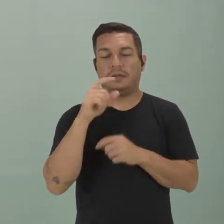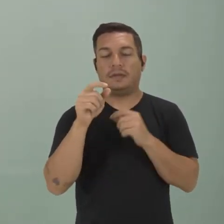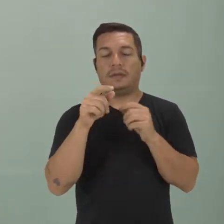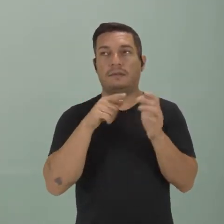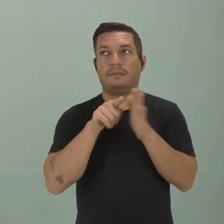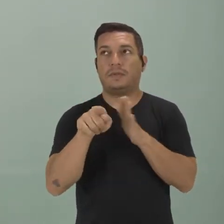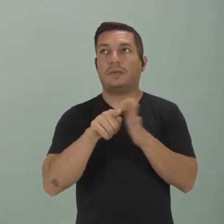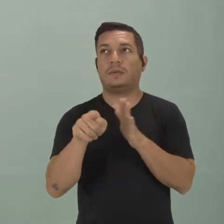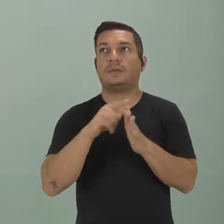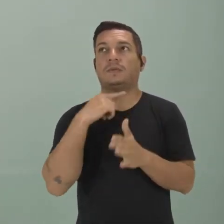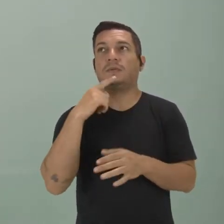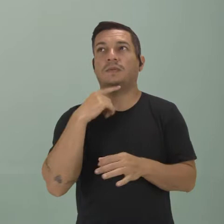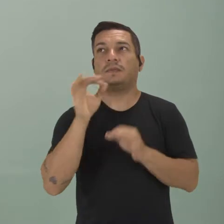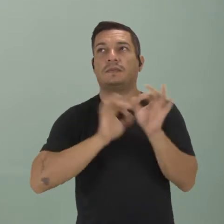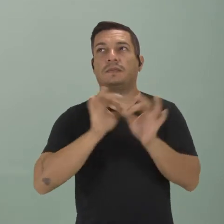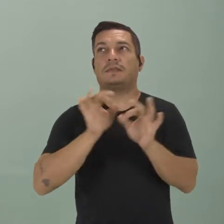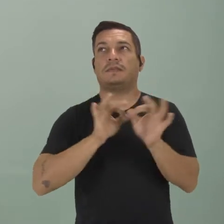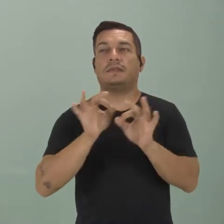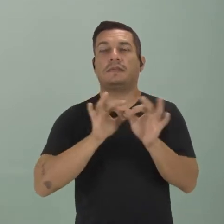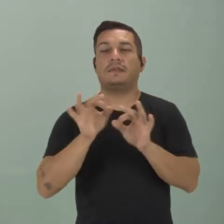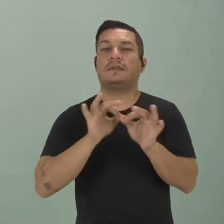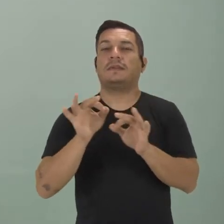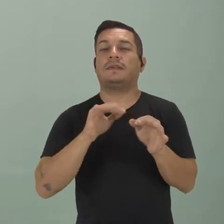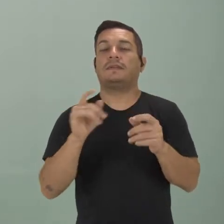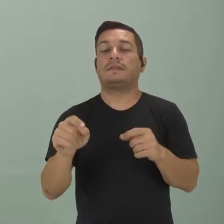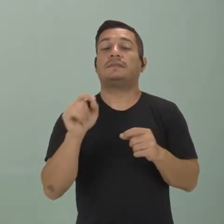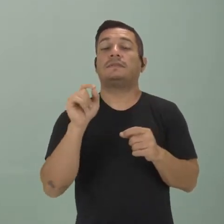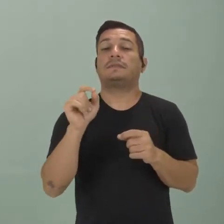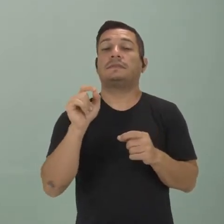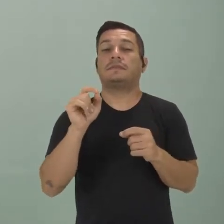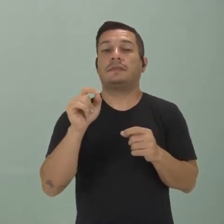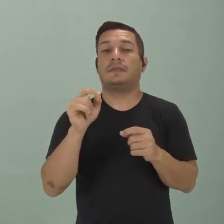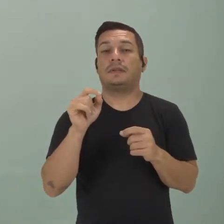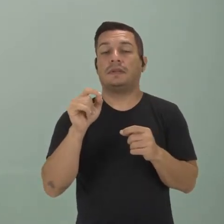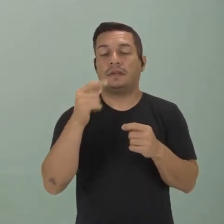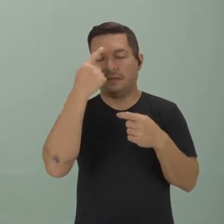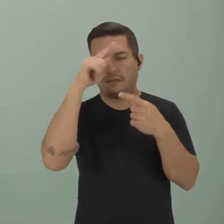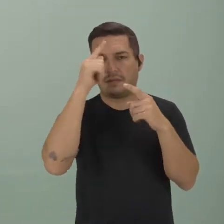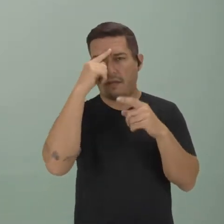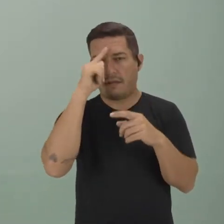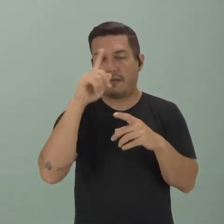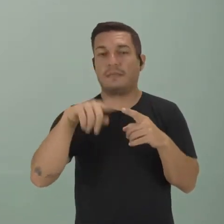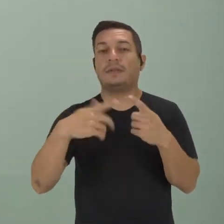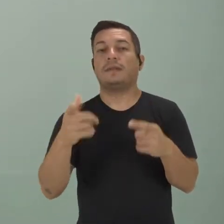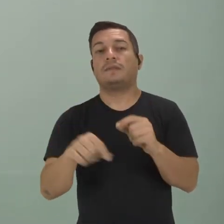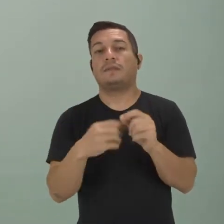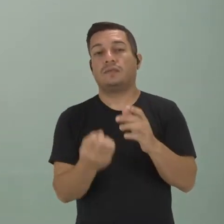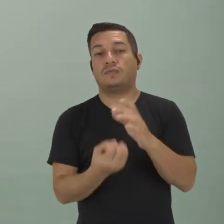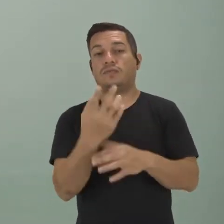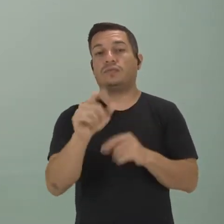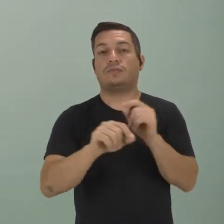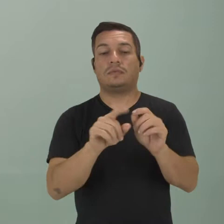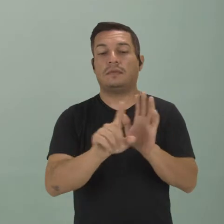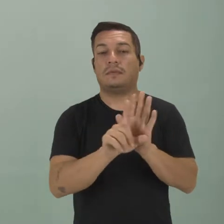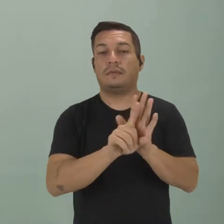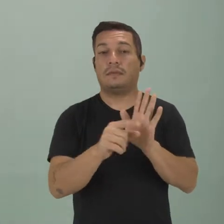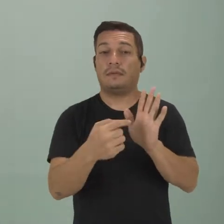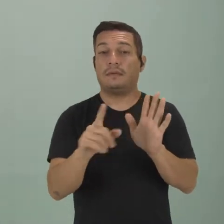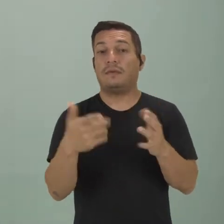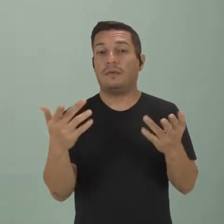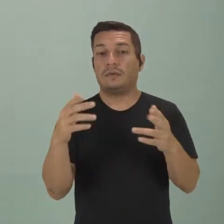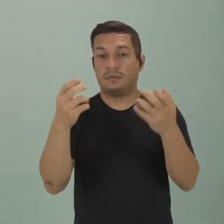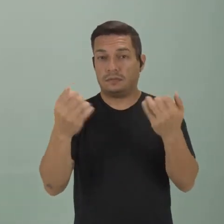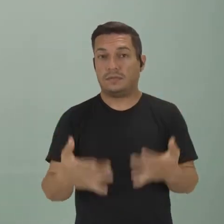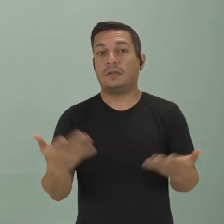hipóteses, questionam, formulam conclusões para se ter, enfim, uma teoria, se ter, enfim, uma lei, que nós vamos discutir nessa aula